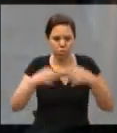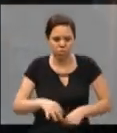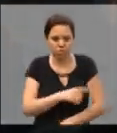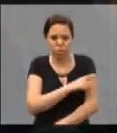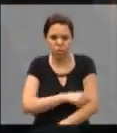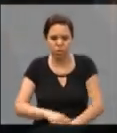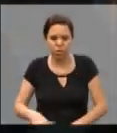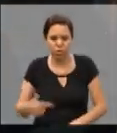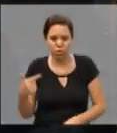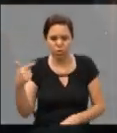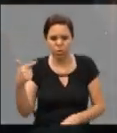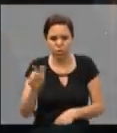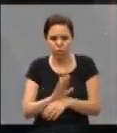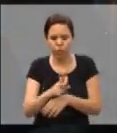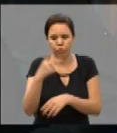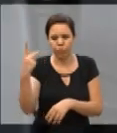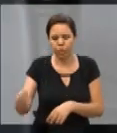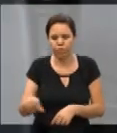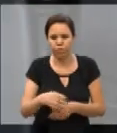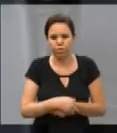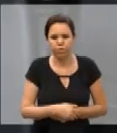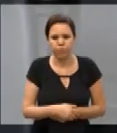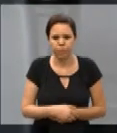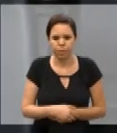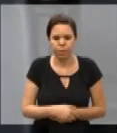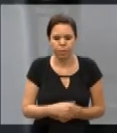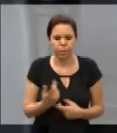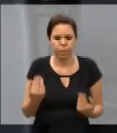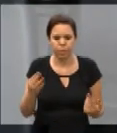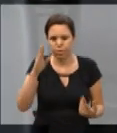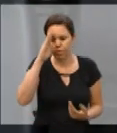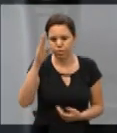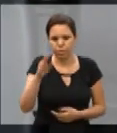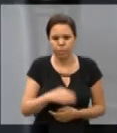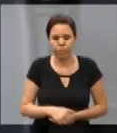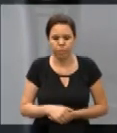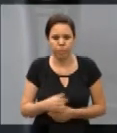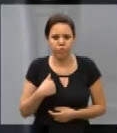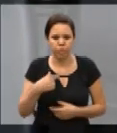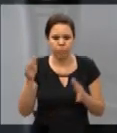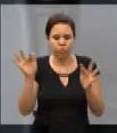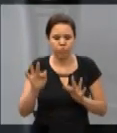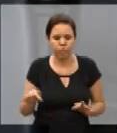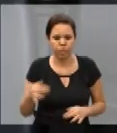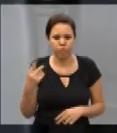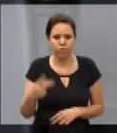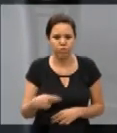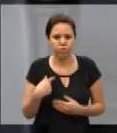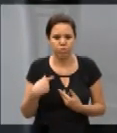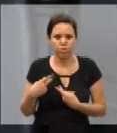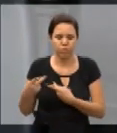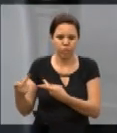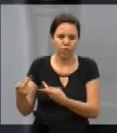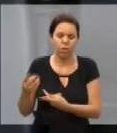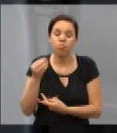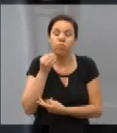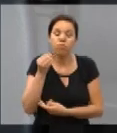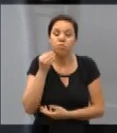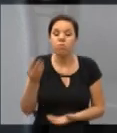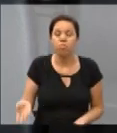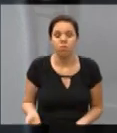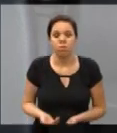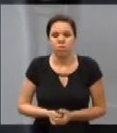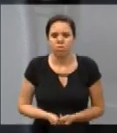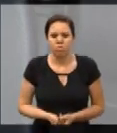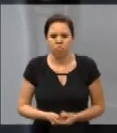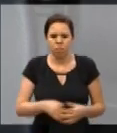no 2º filme dele, né? Assim, até como protagonista, né? Eu fico muito feliz, né, dele me dar essa oportunidade